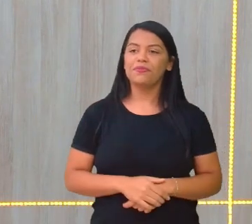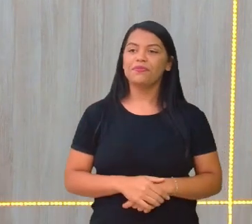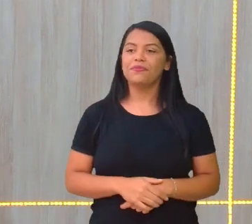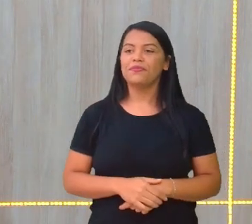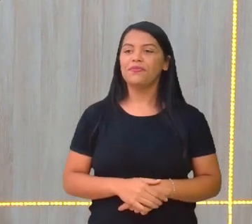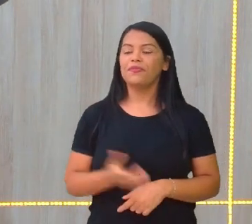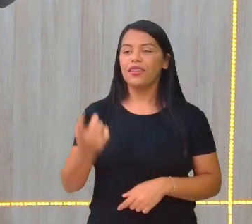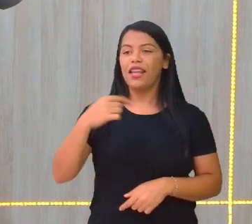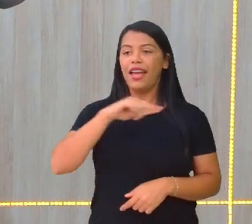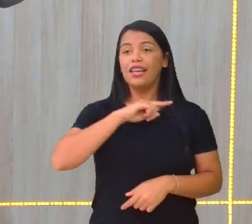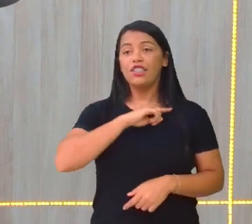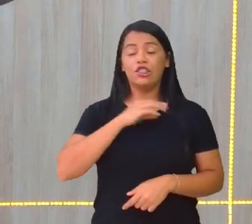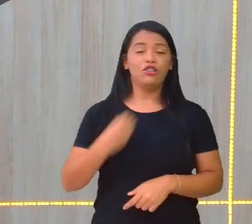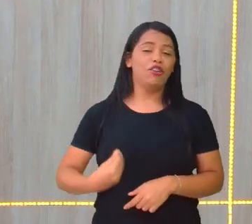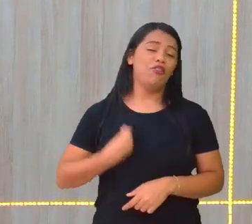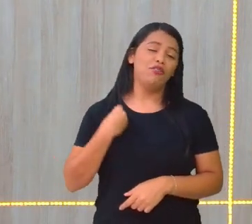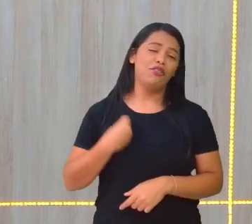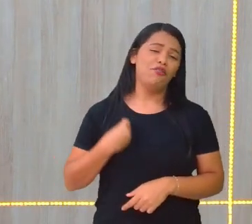num mundo